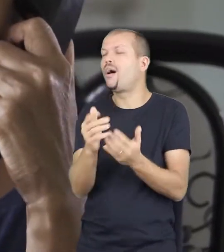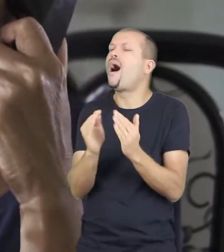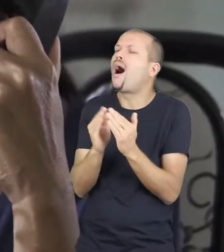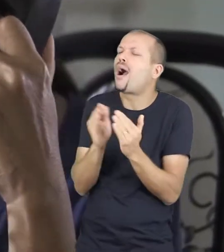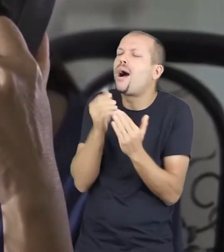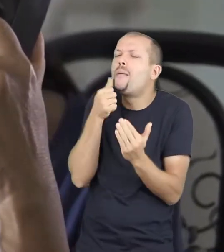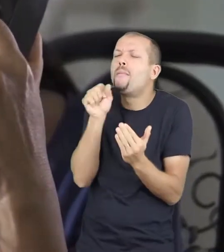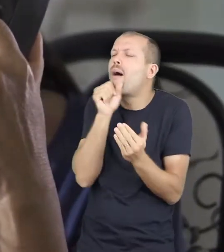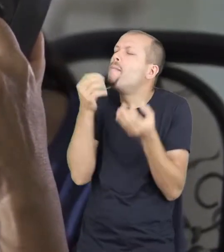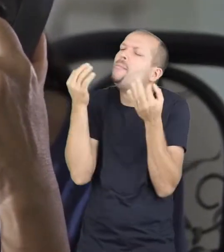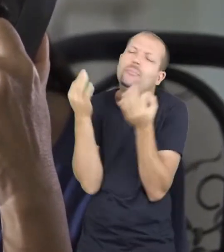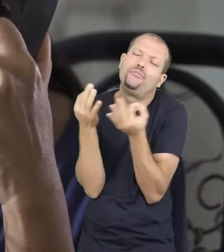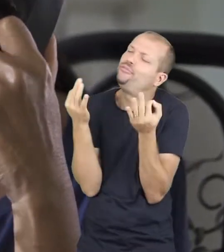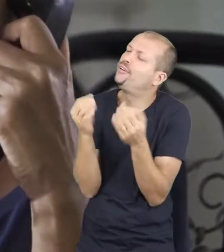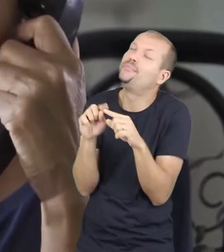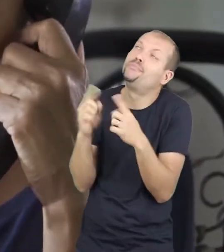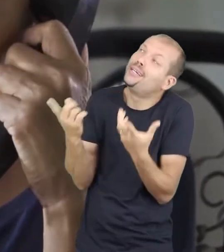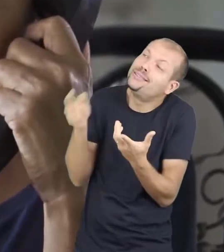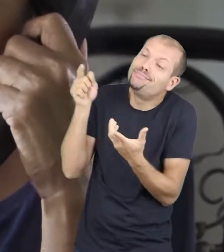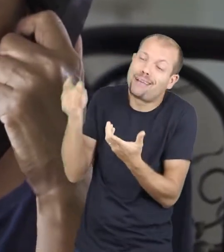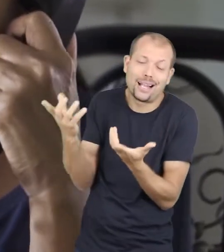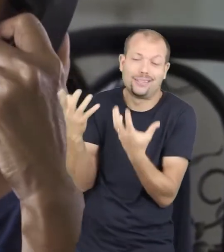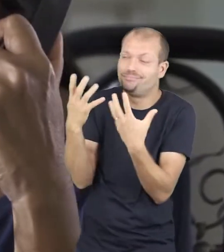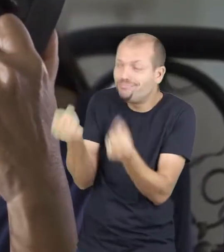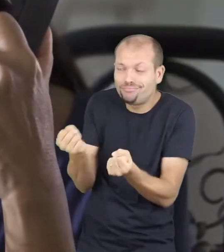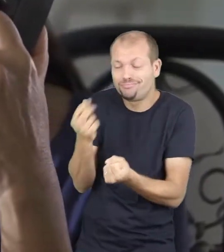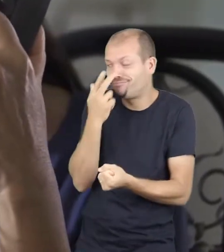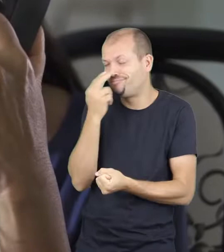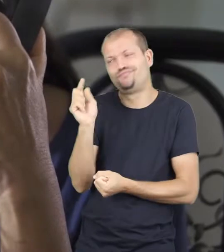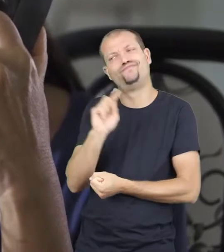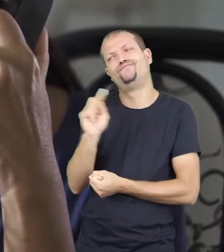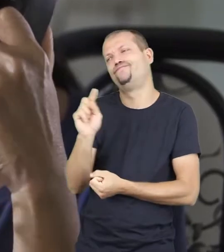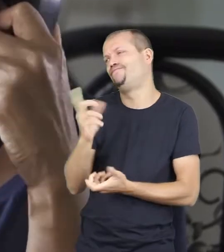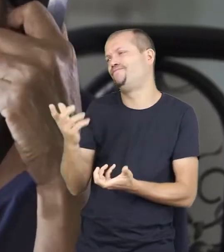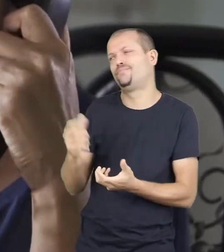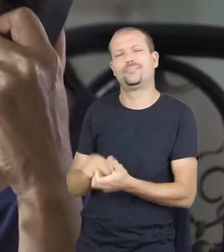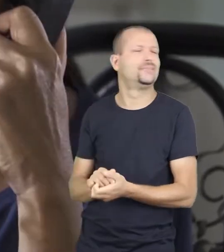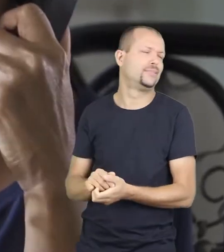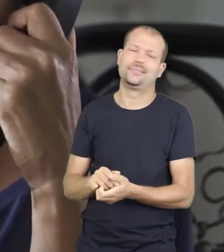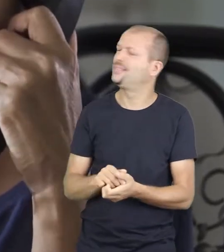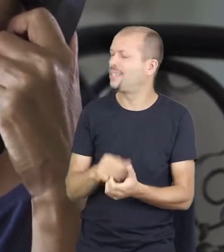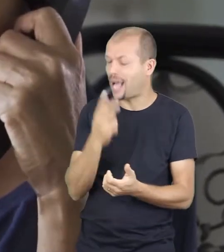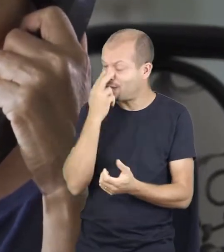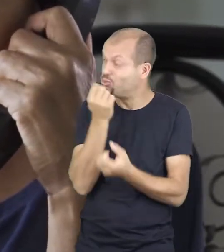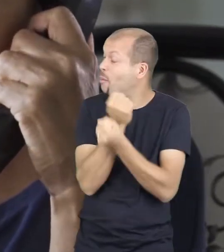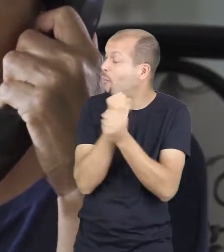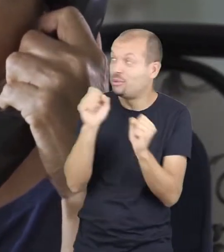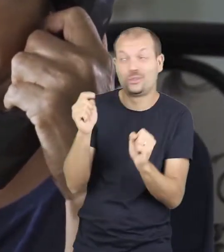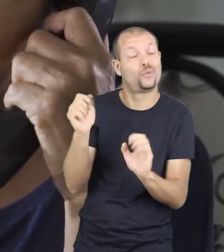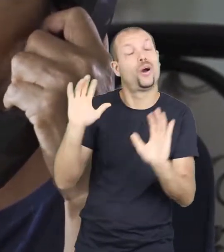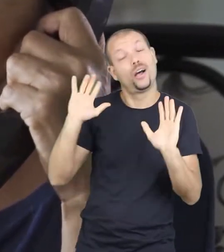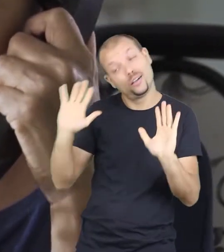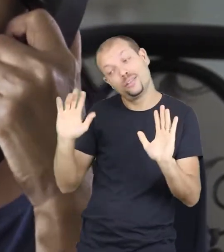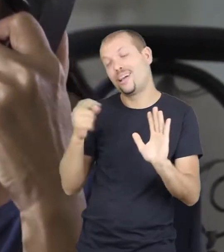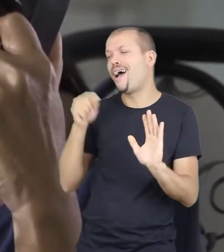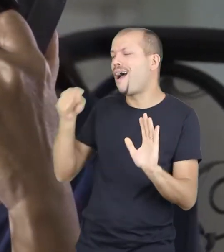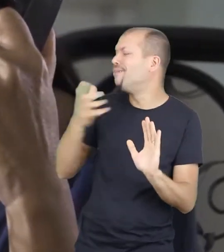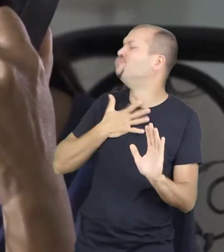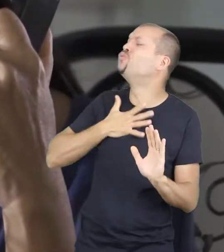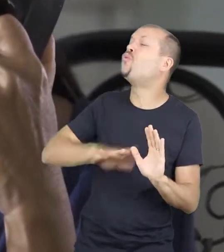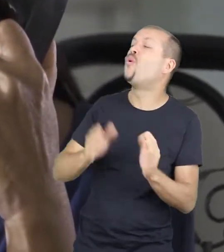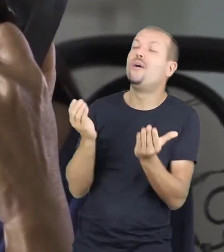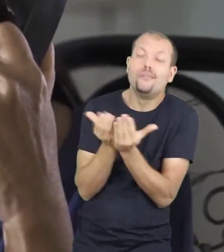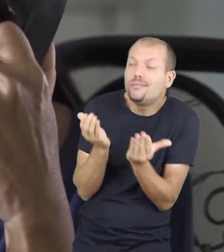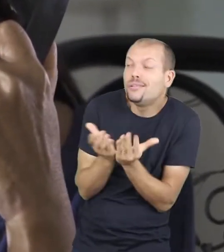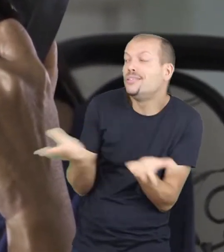mãe serviria direitinho, mas ela não vai permitir. De jeito nenhum, irmão. Ela diz que não gosta de